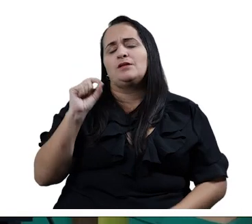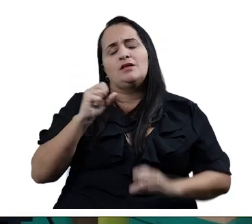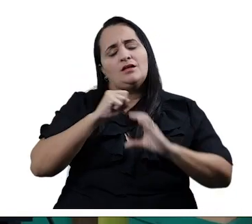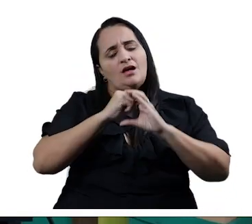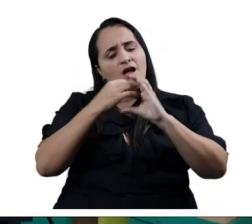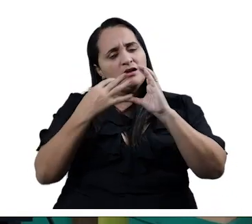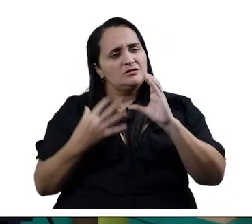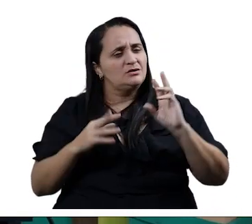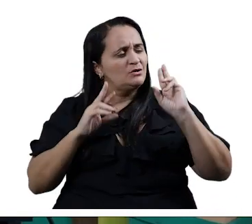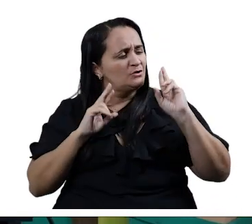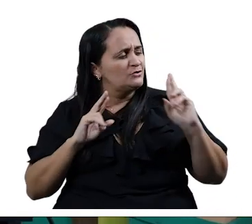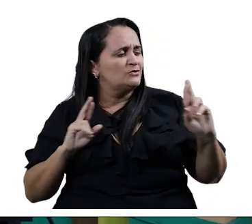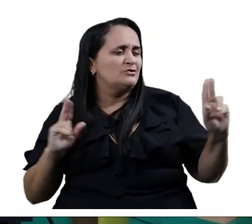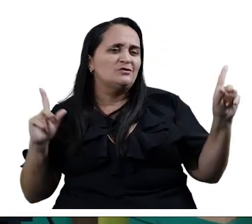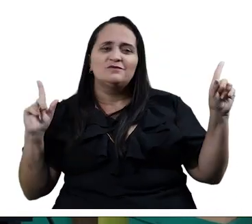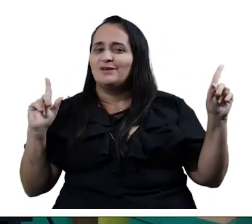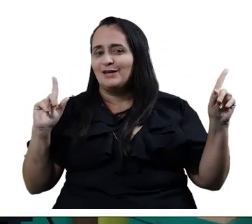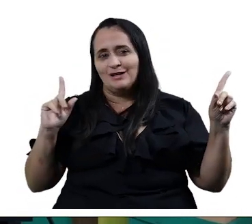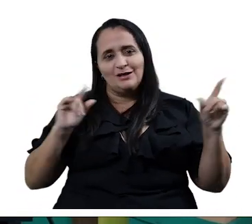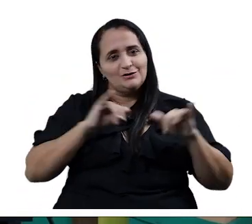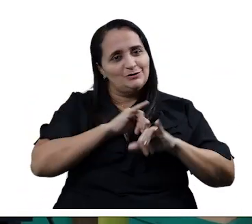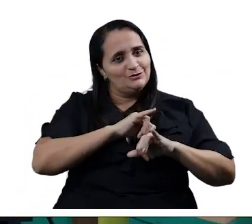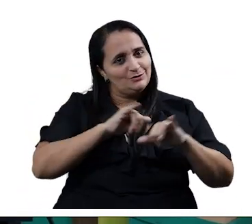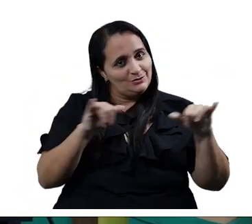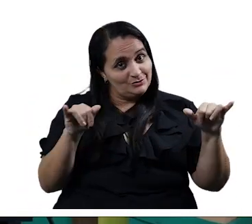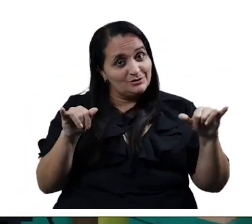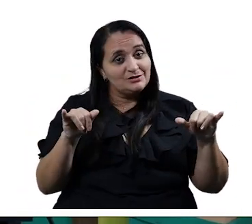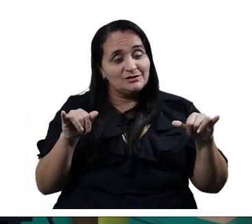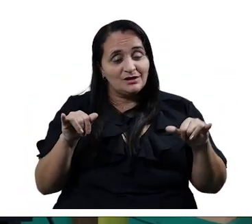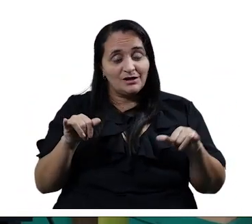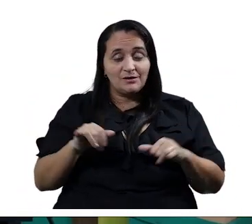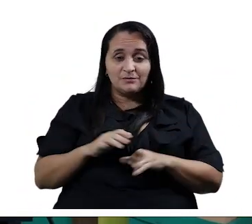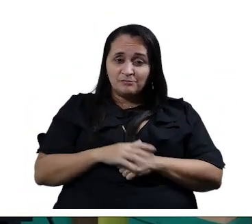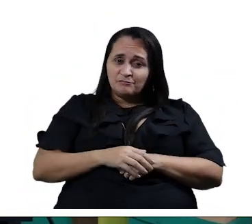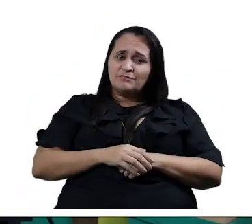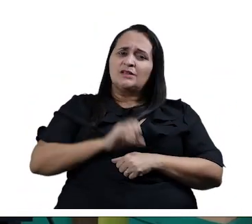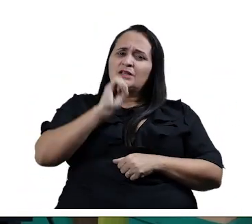totalmente distinta do gênero notícia. Então, você